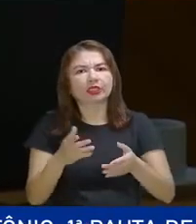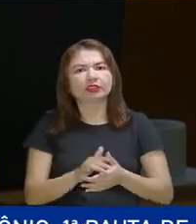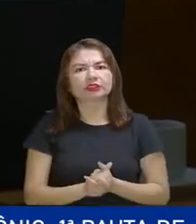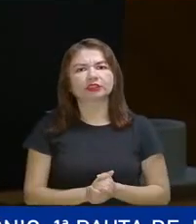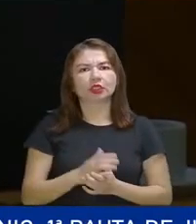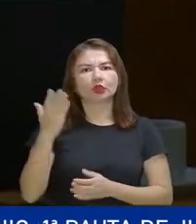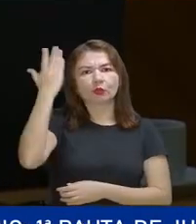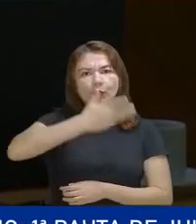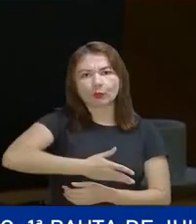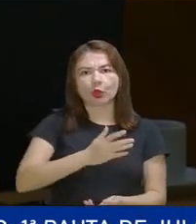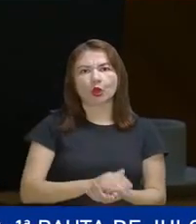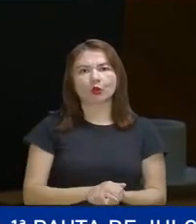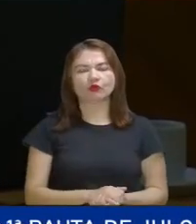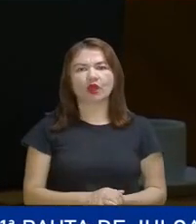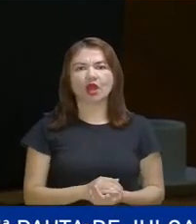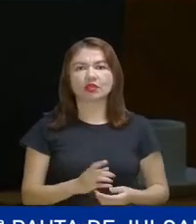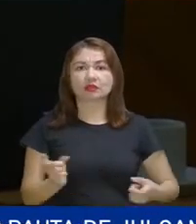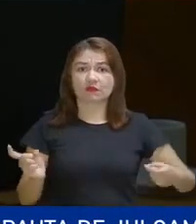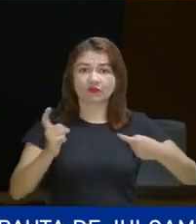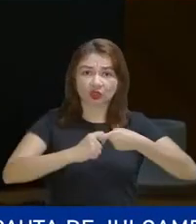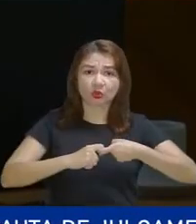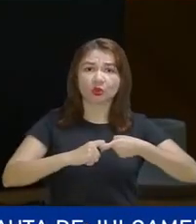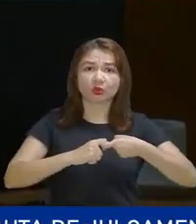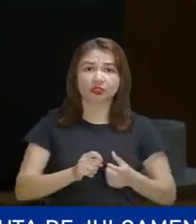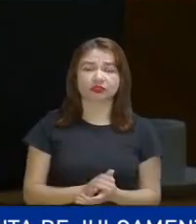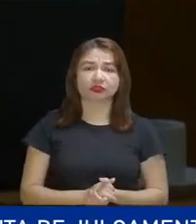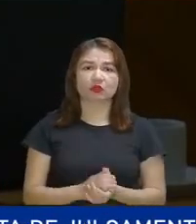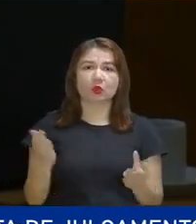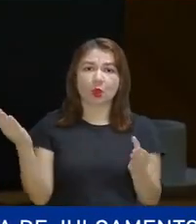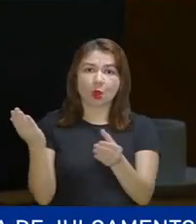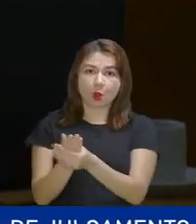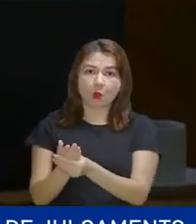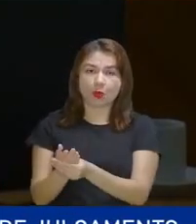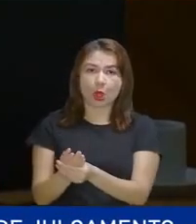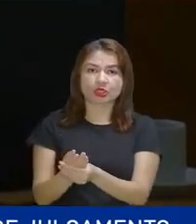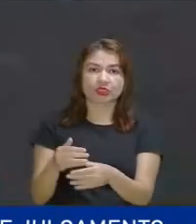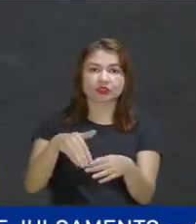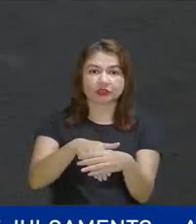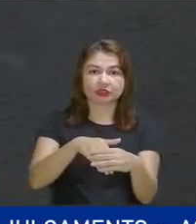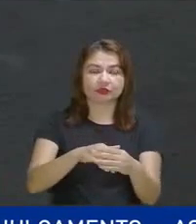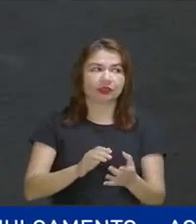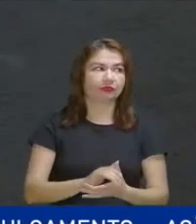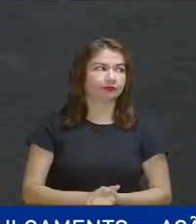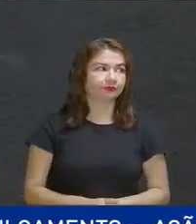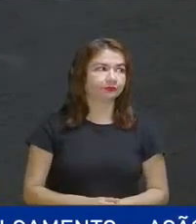como prova da vinculação ao processo eleitoral.